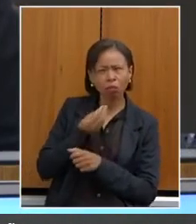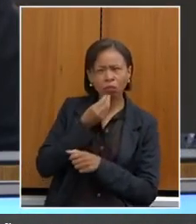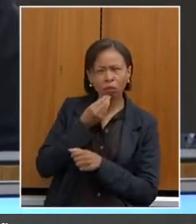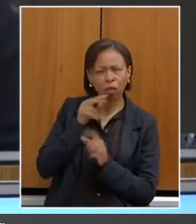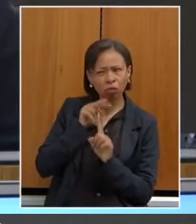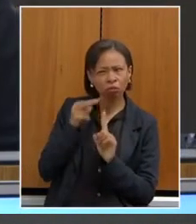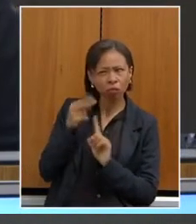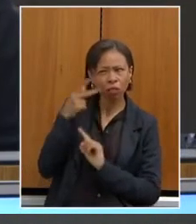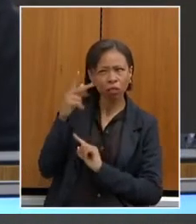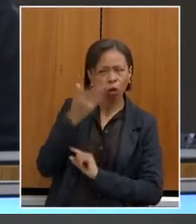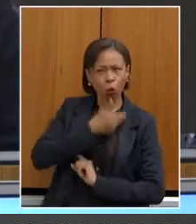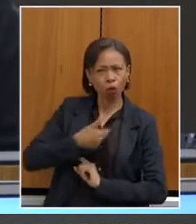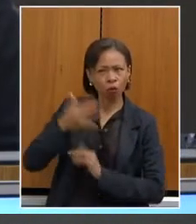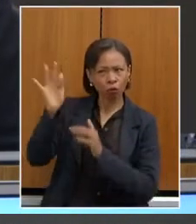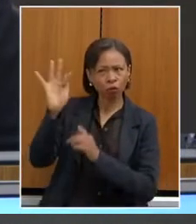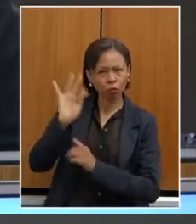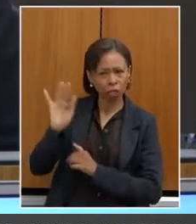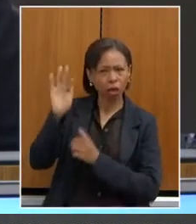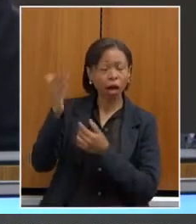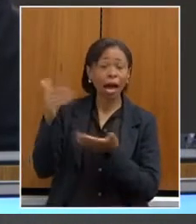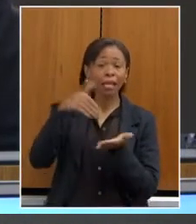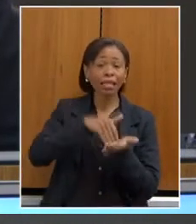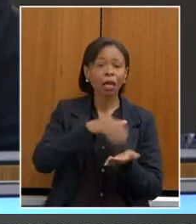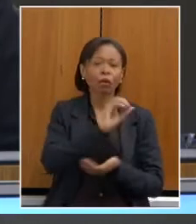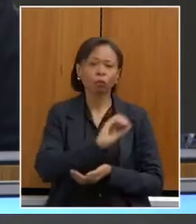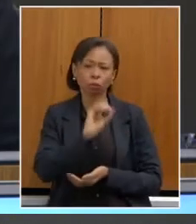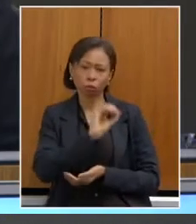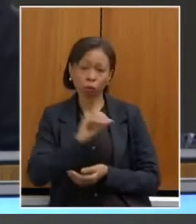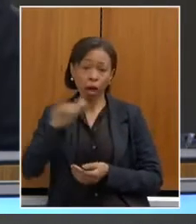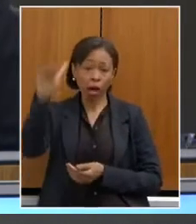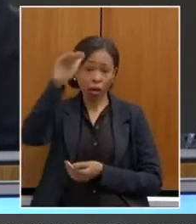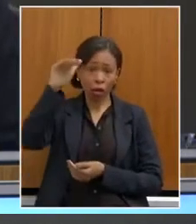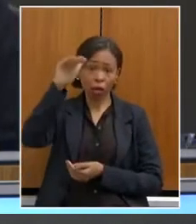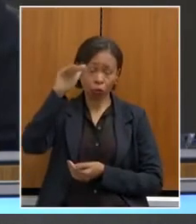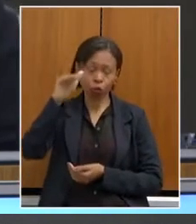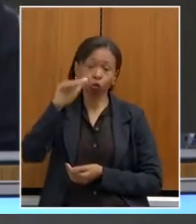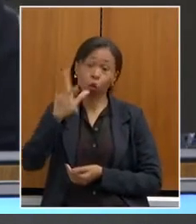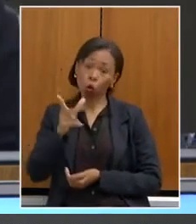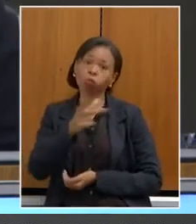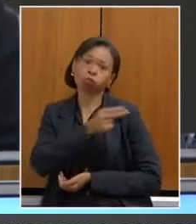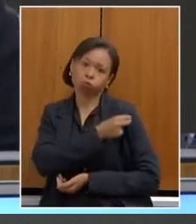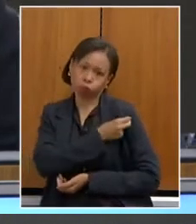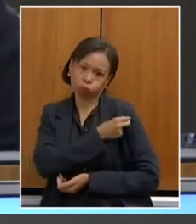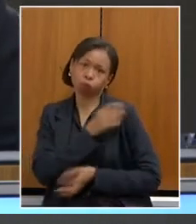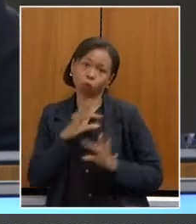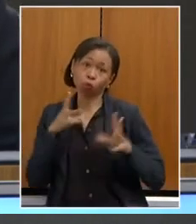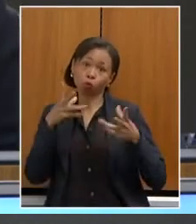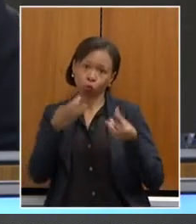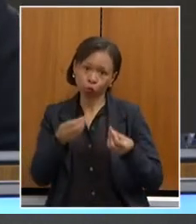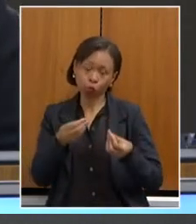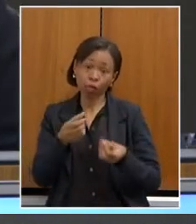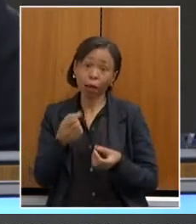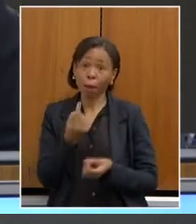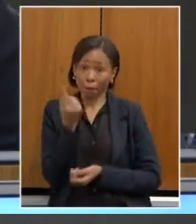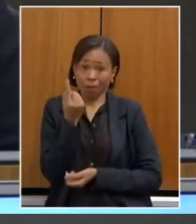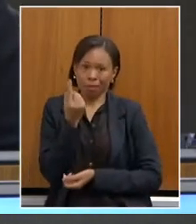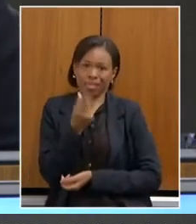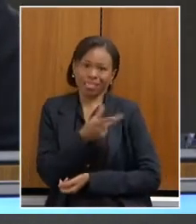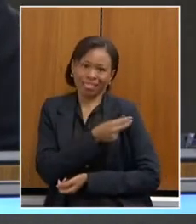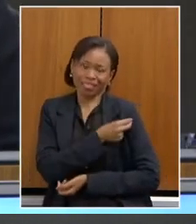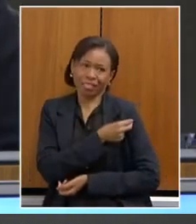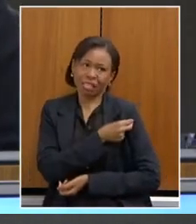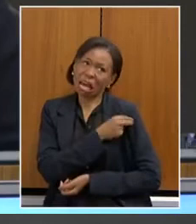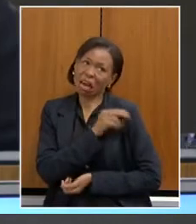em outubro, todo adulto será vacinado com primeira dose. Obviamente, caso haja adiantamento da entrega, a gente pode puxar isso para